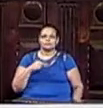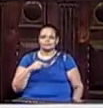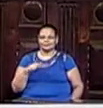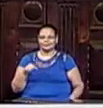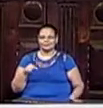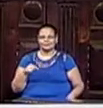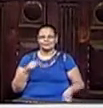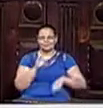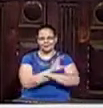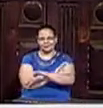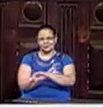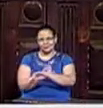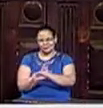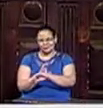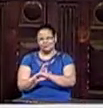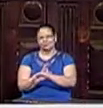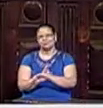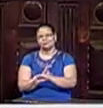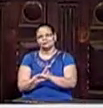essa cultura